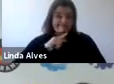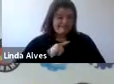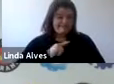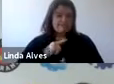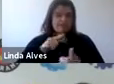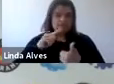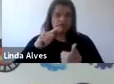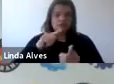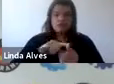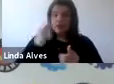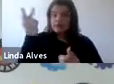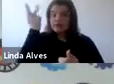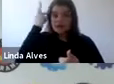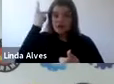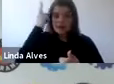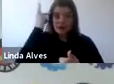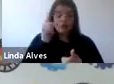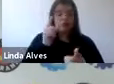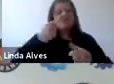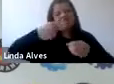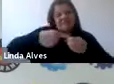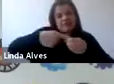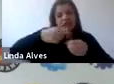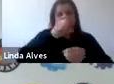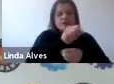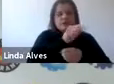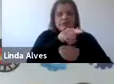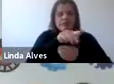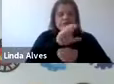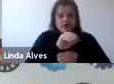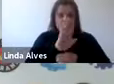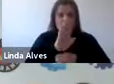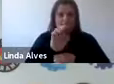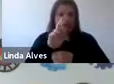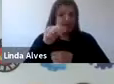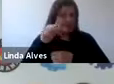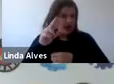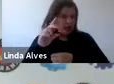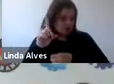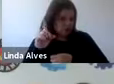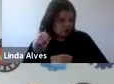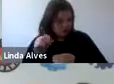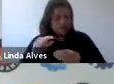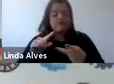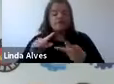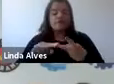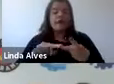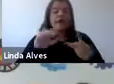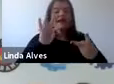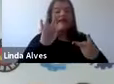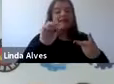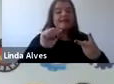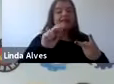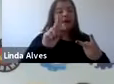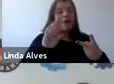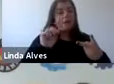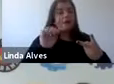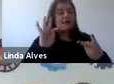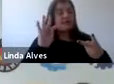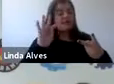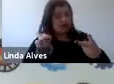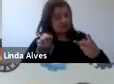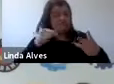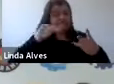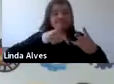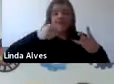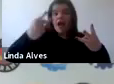né, São Bernardo, Taubaté e aqui no Paraná, na Grande Curitiba, em São José dos Pinhais. Na semana